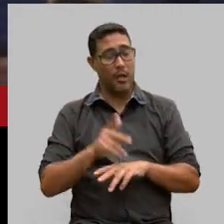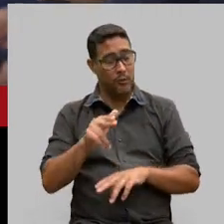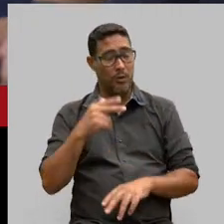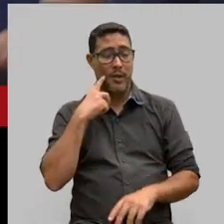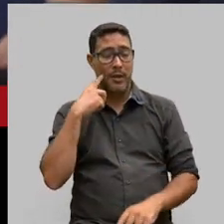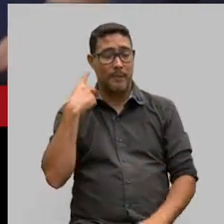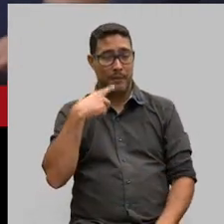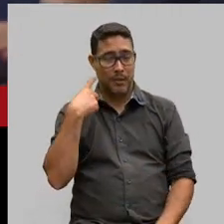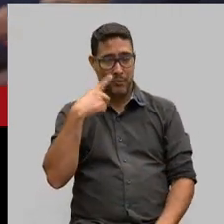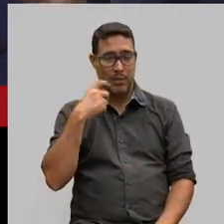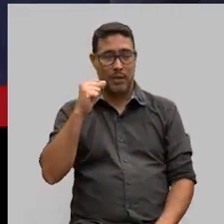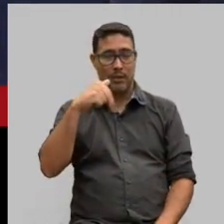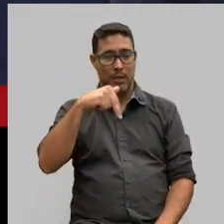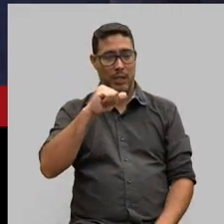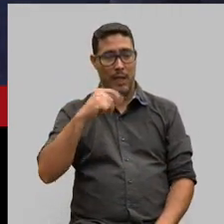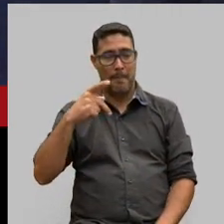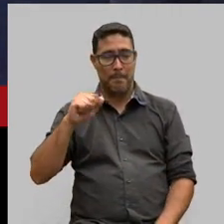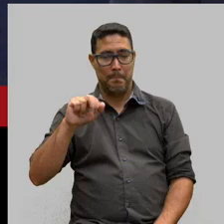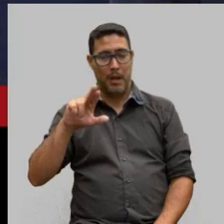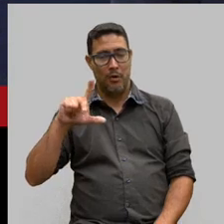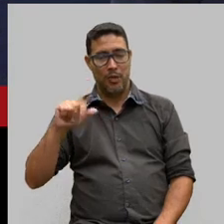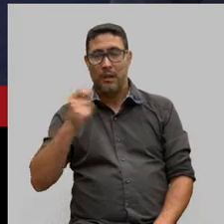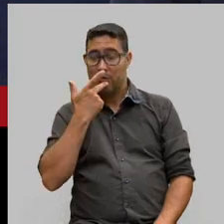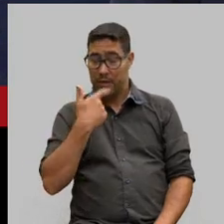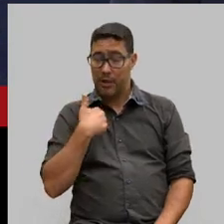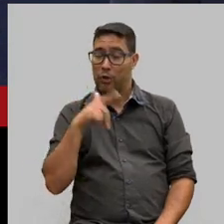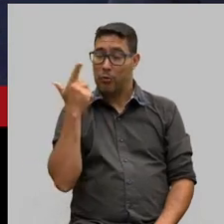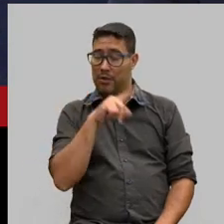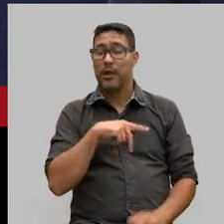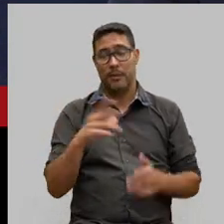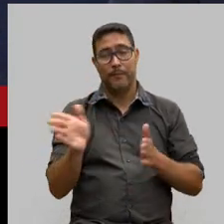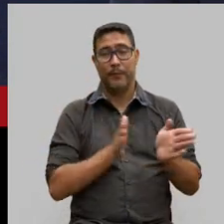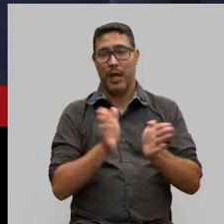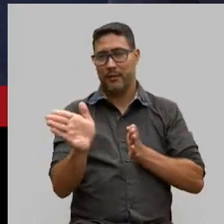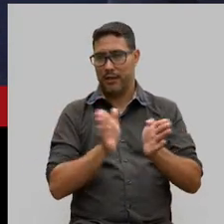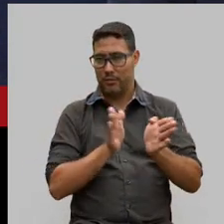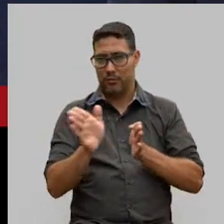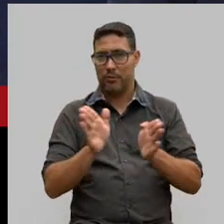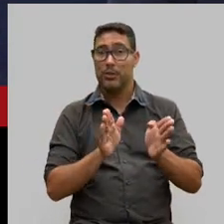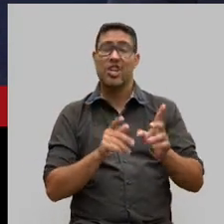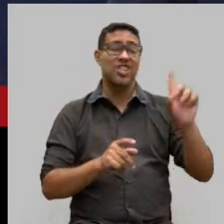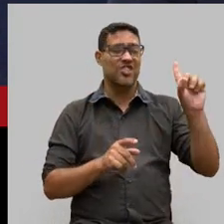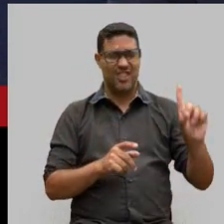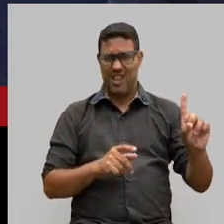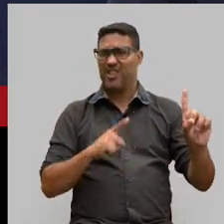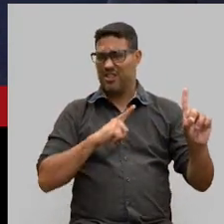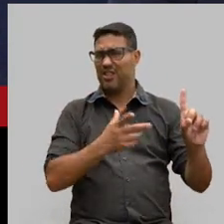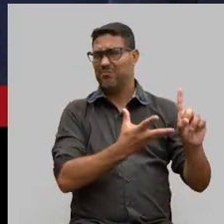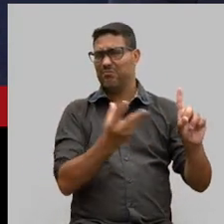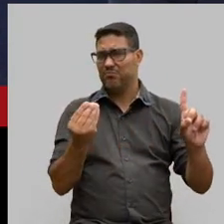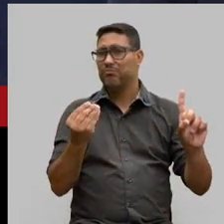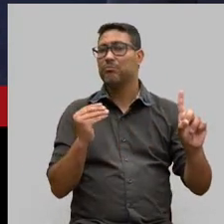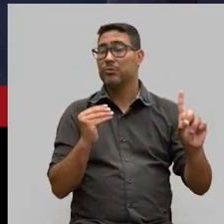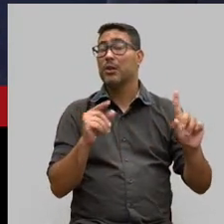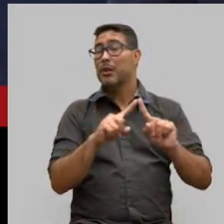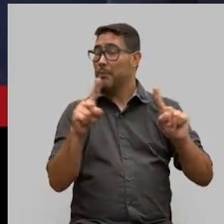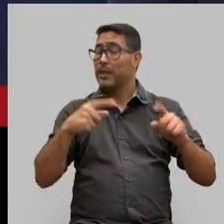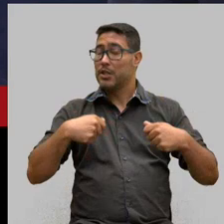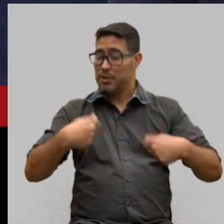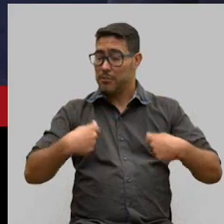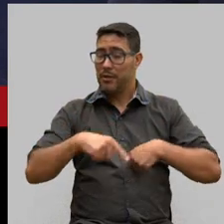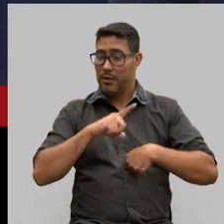paulaa ter acesso mais do que direito direito a gente tem demais o importante é que a gente tenha